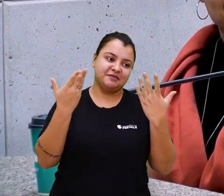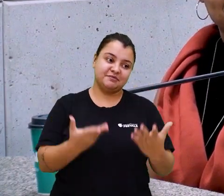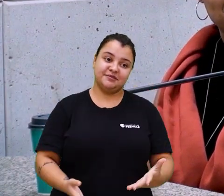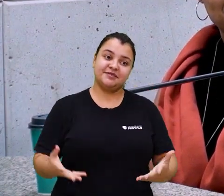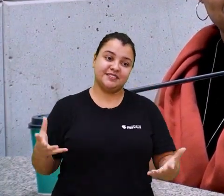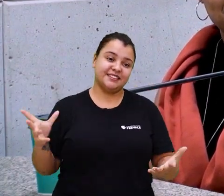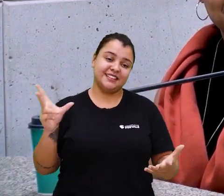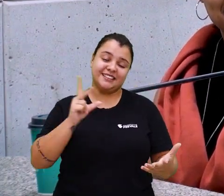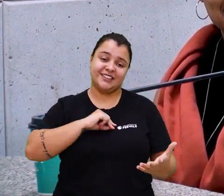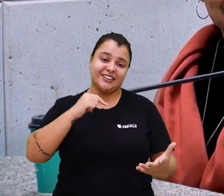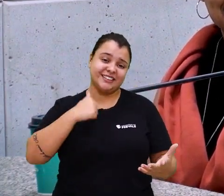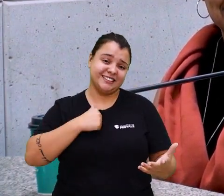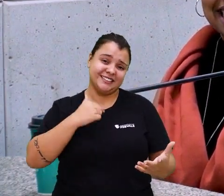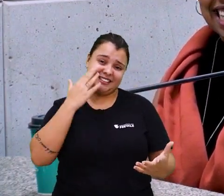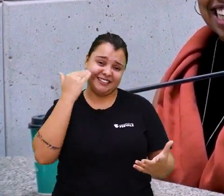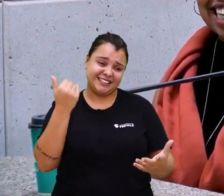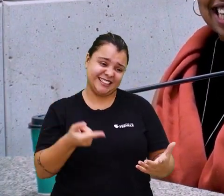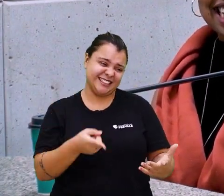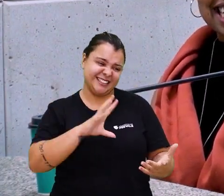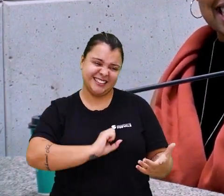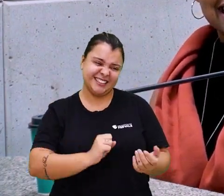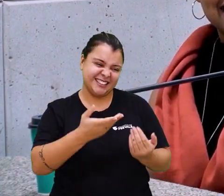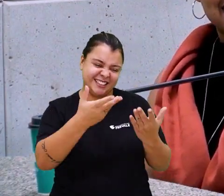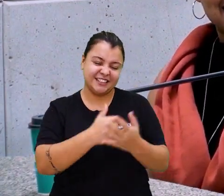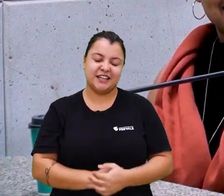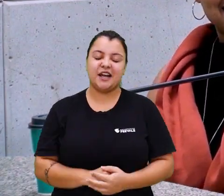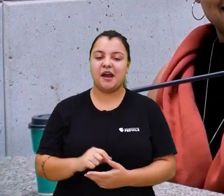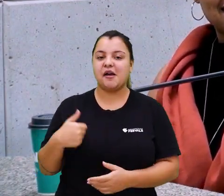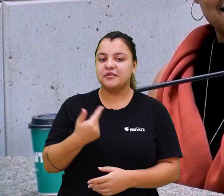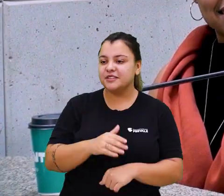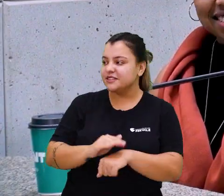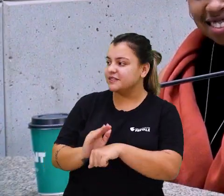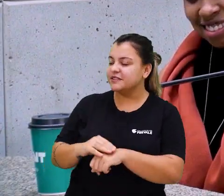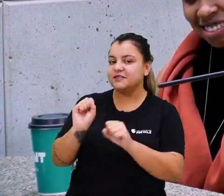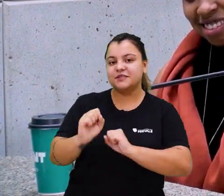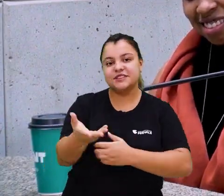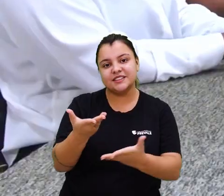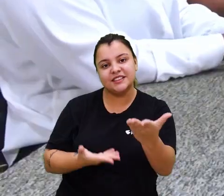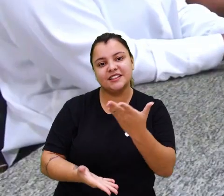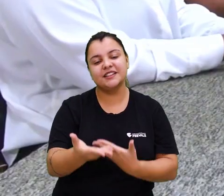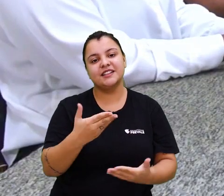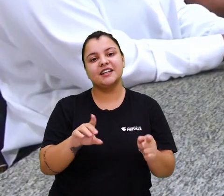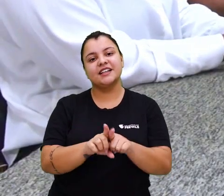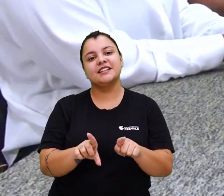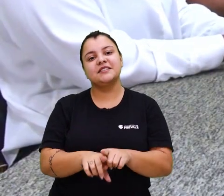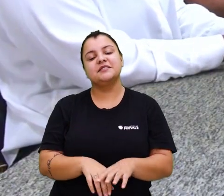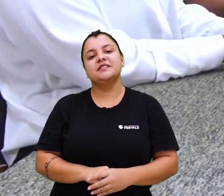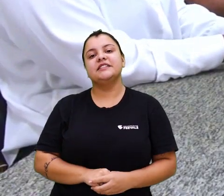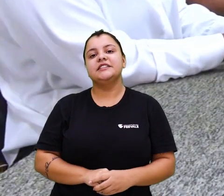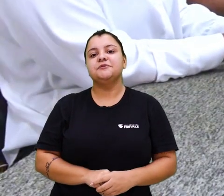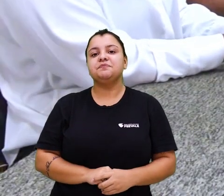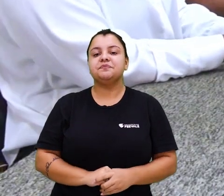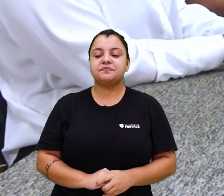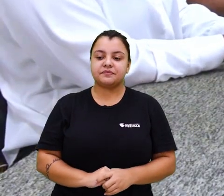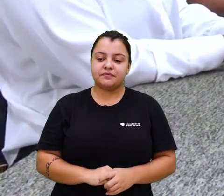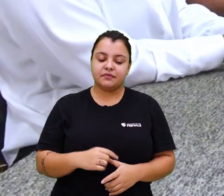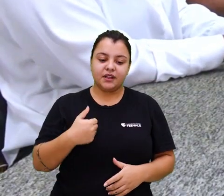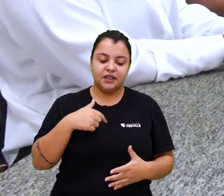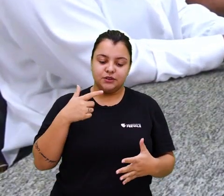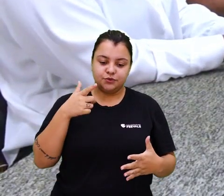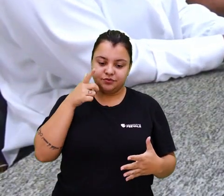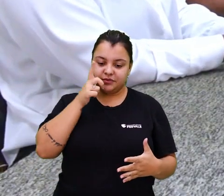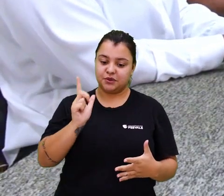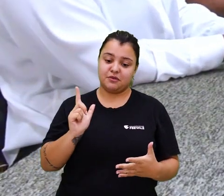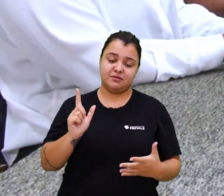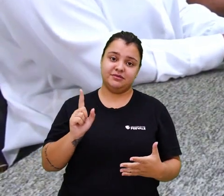Acho que eu que sou tua fã desde aqueles momentos ali que a gente pode compartilhar um pouco na na rede S né eu não consigo